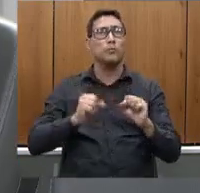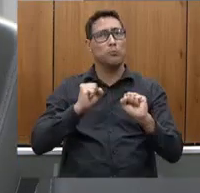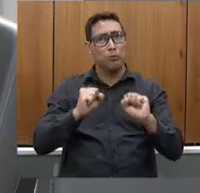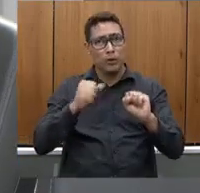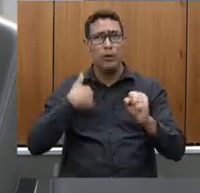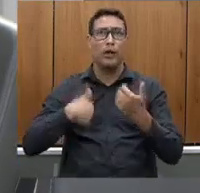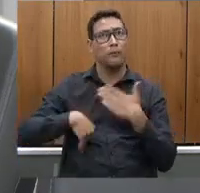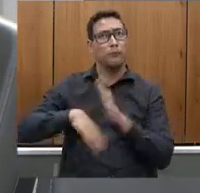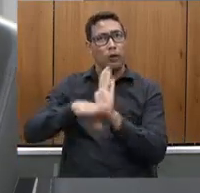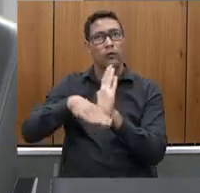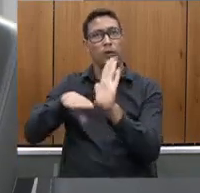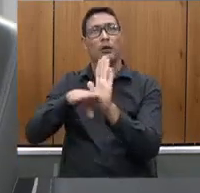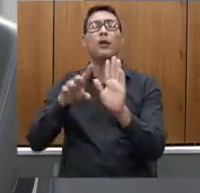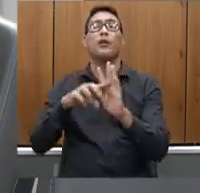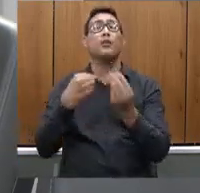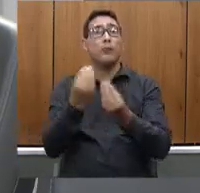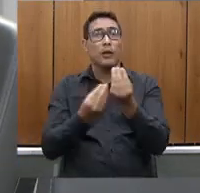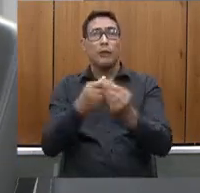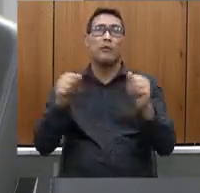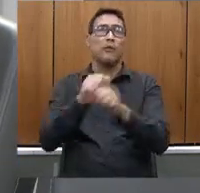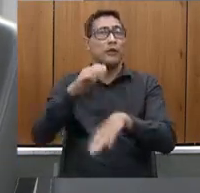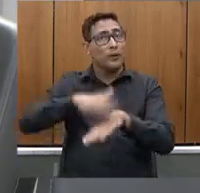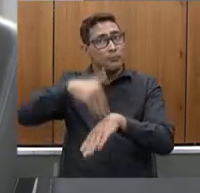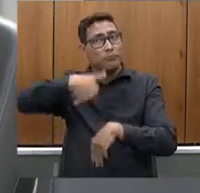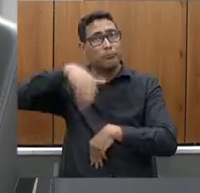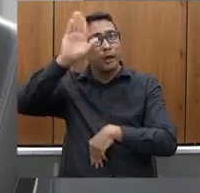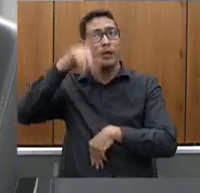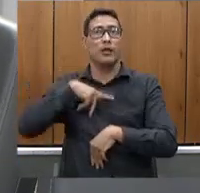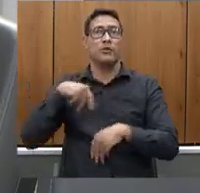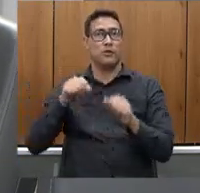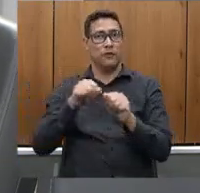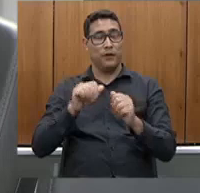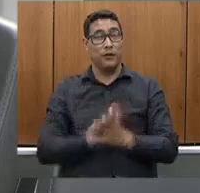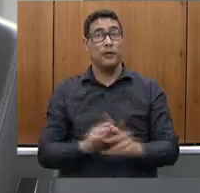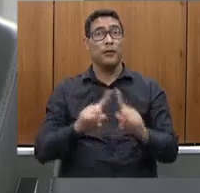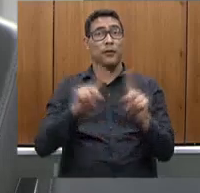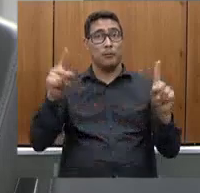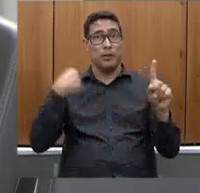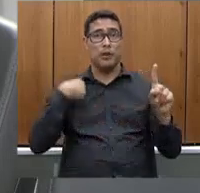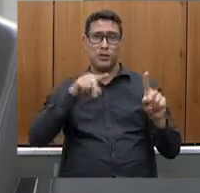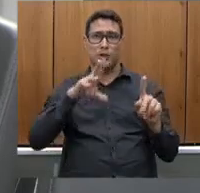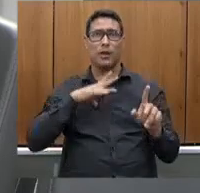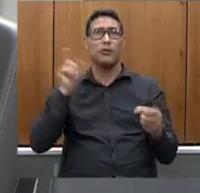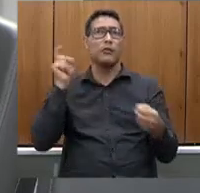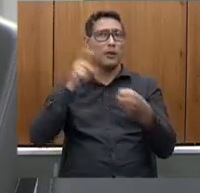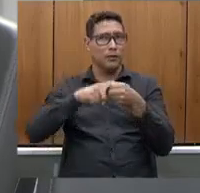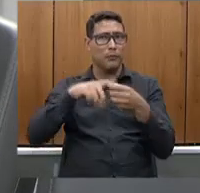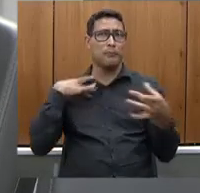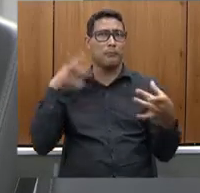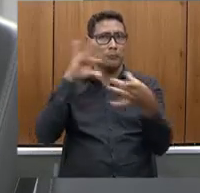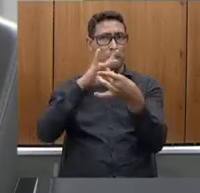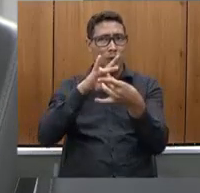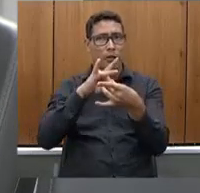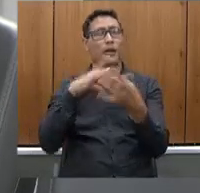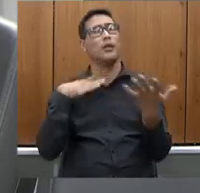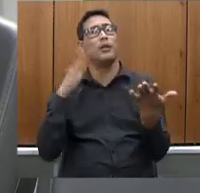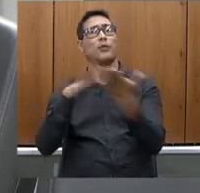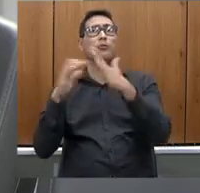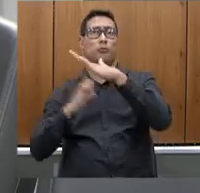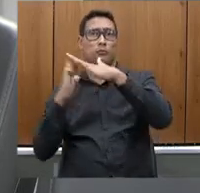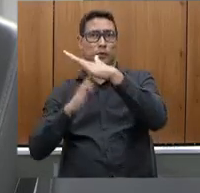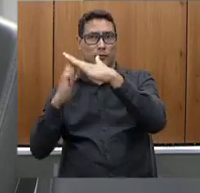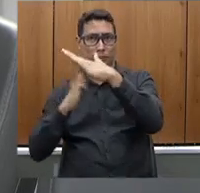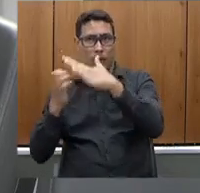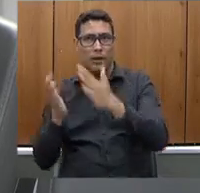fortalecido para poder fazer mais ainda porque a gente fez então mas a gente ainda tá indo nas parcerias com as com as empresas